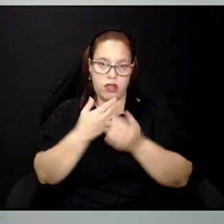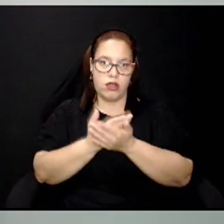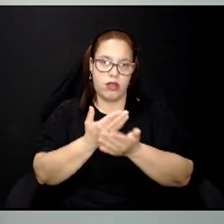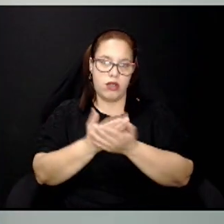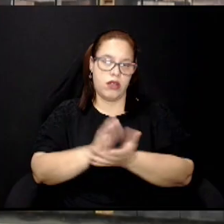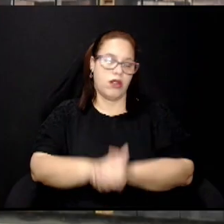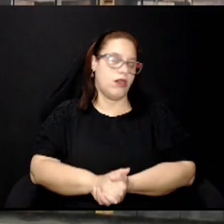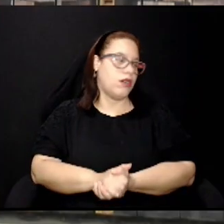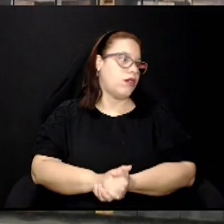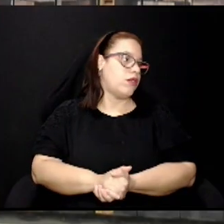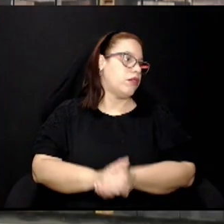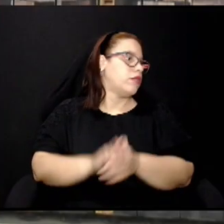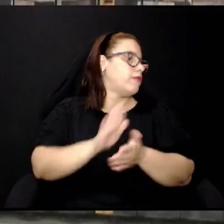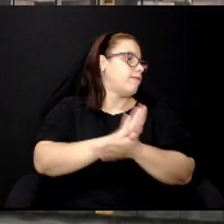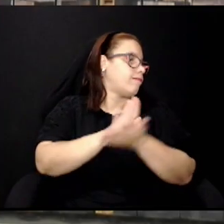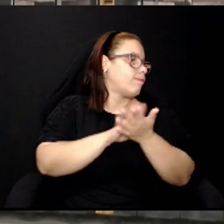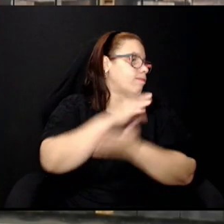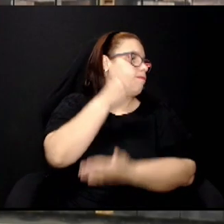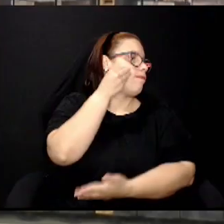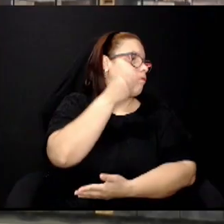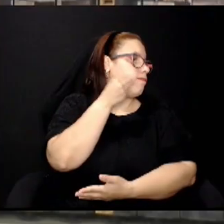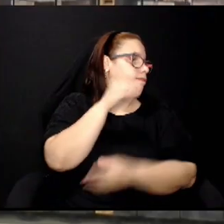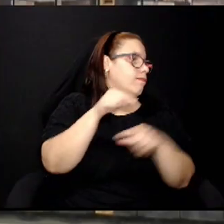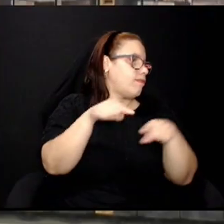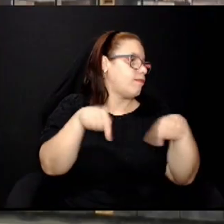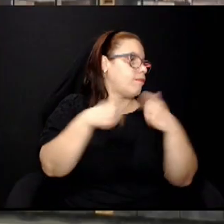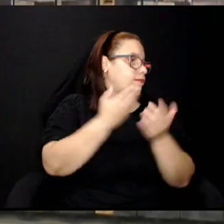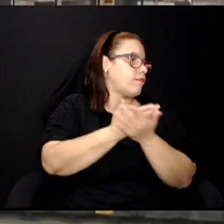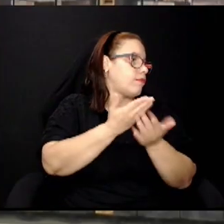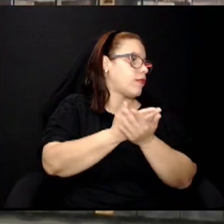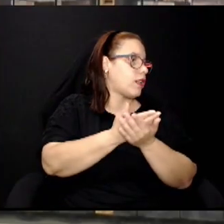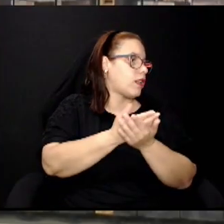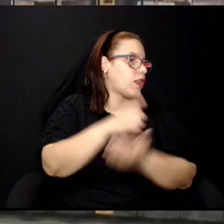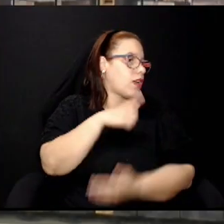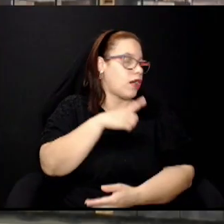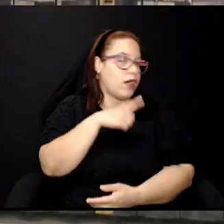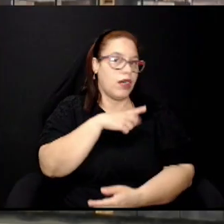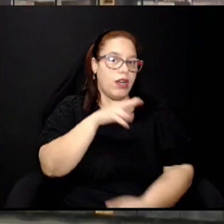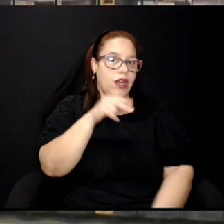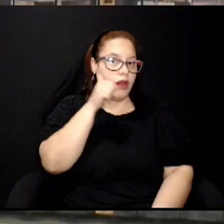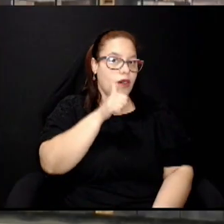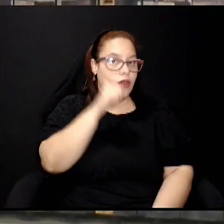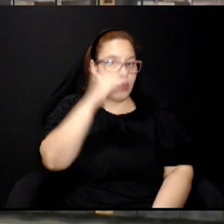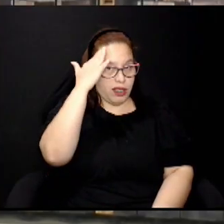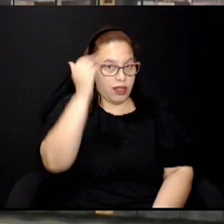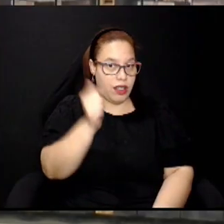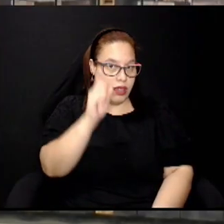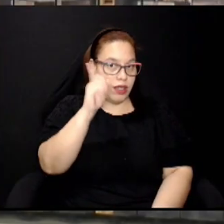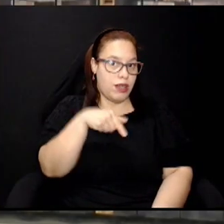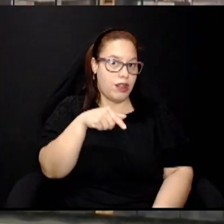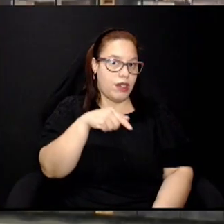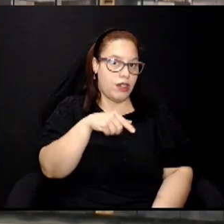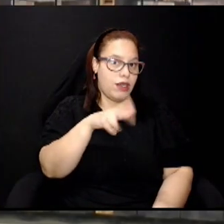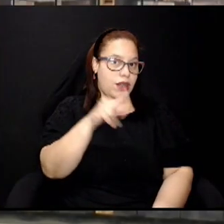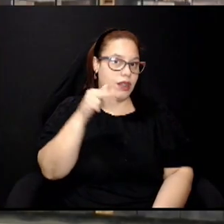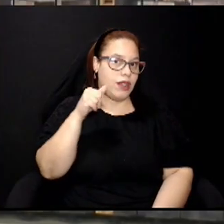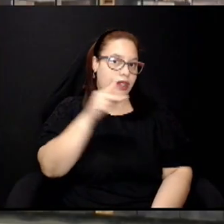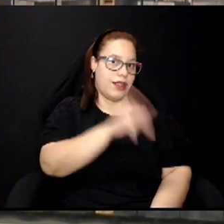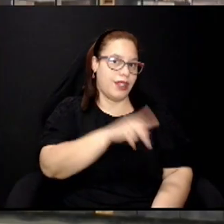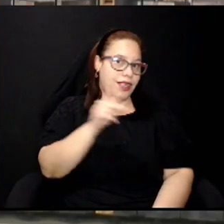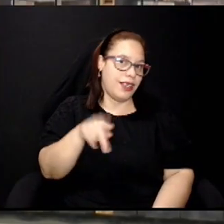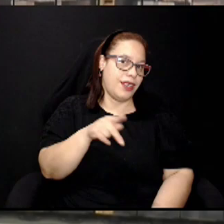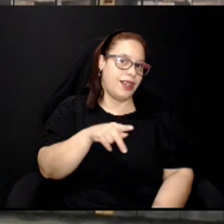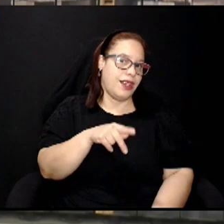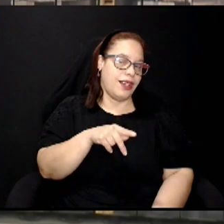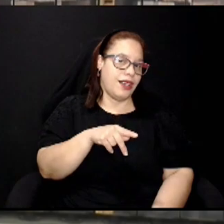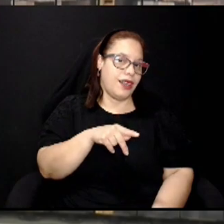Nada como uma experiência de sala de aula, né? Eu tenho uma irmã professora e sei como é que é. Você nunca deixa de ser professor, né? É